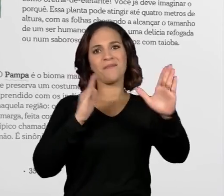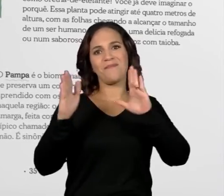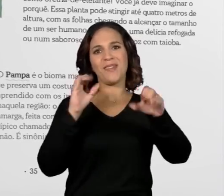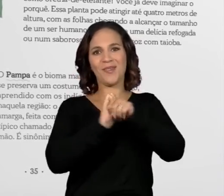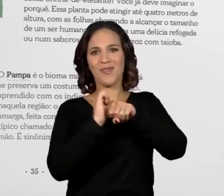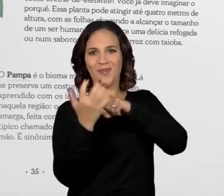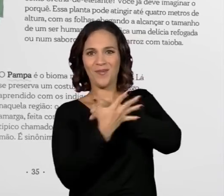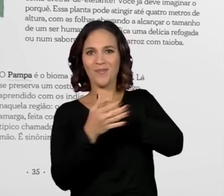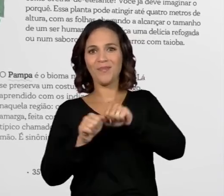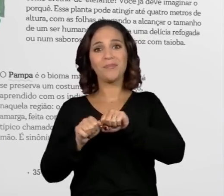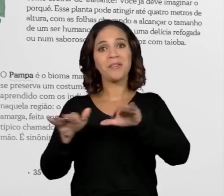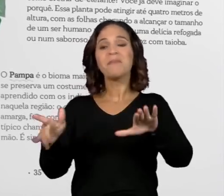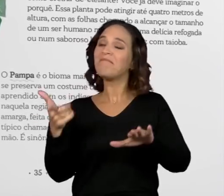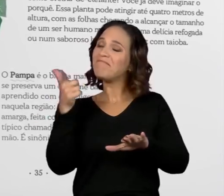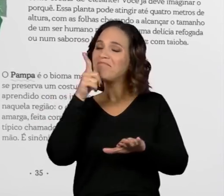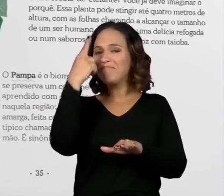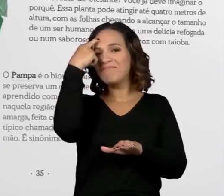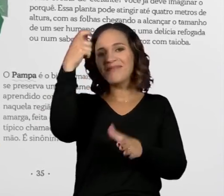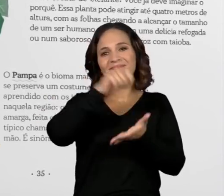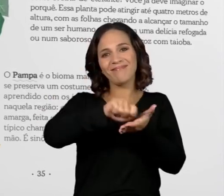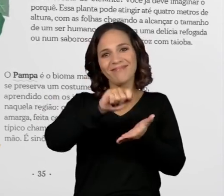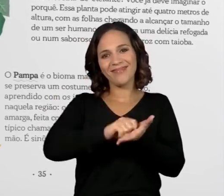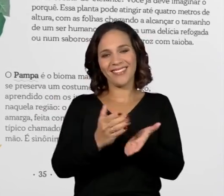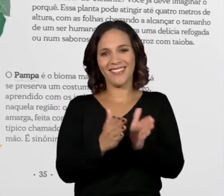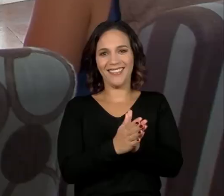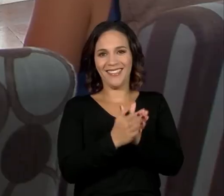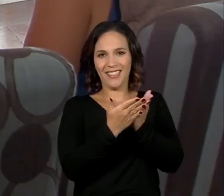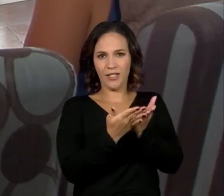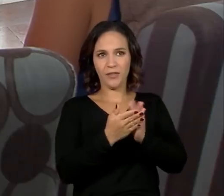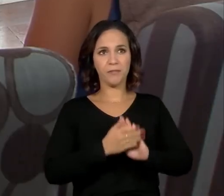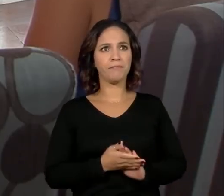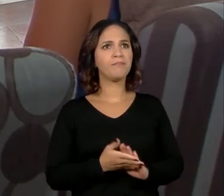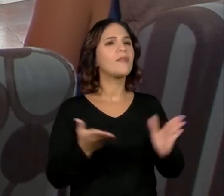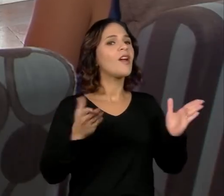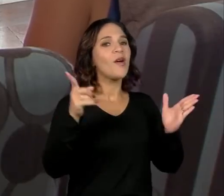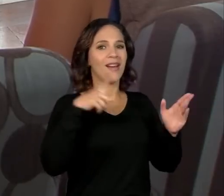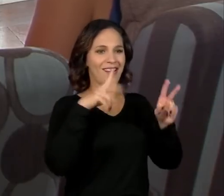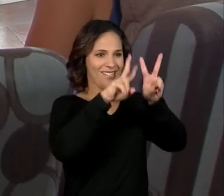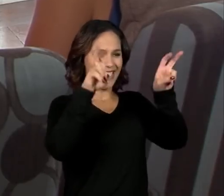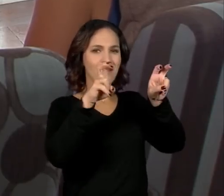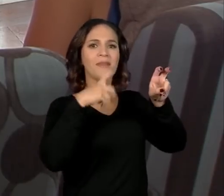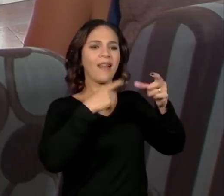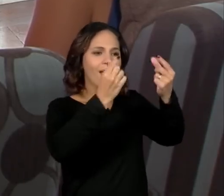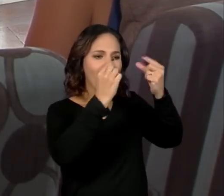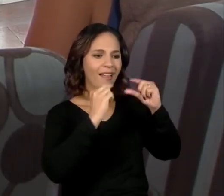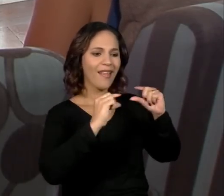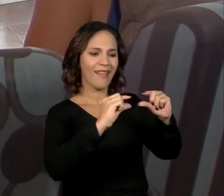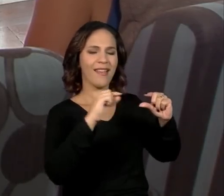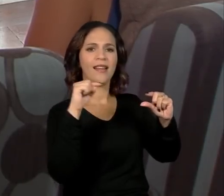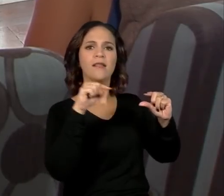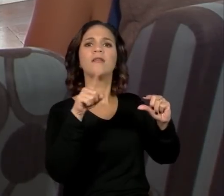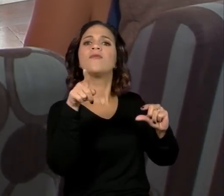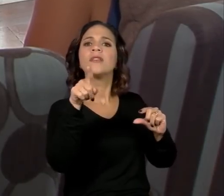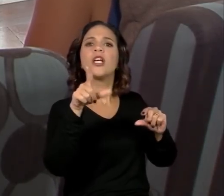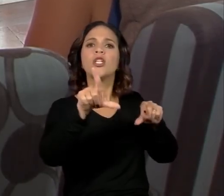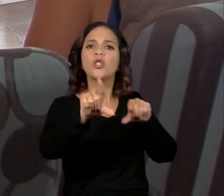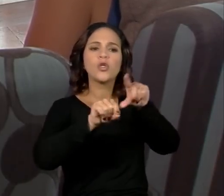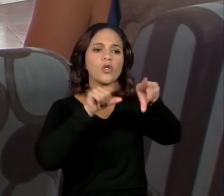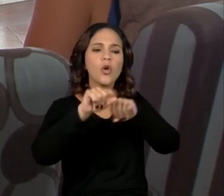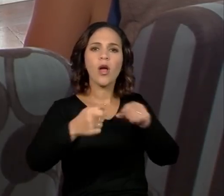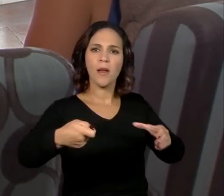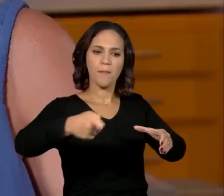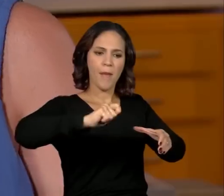isolamento, a gente fez essa produção desse livro. Chamando aqui para o subtítulo do livro, o que você coloca no seu prato pode mesmo